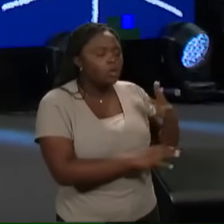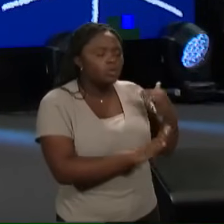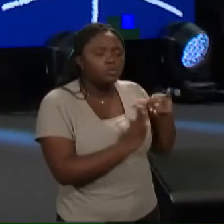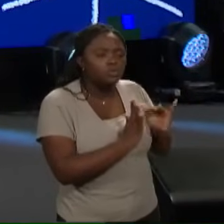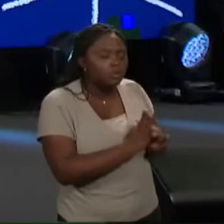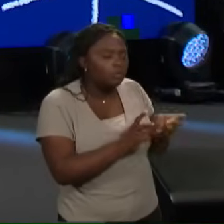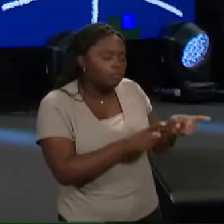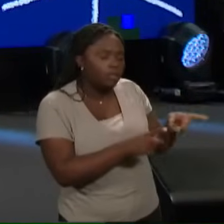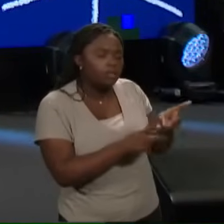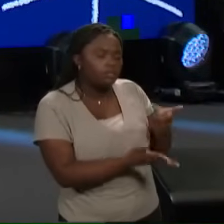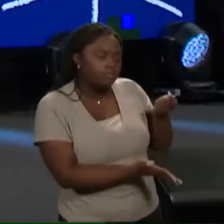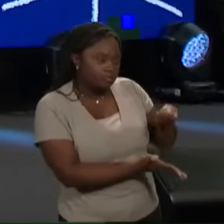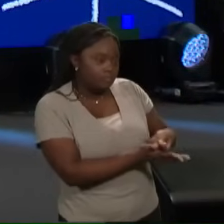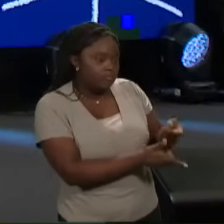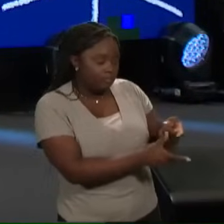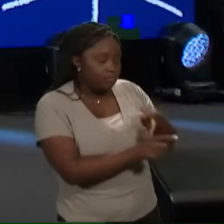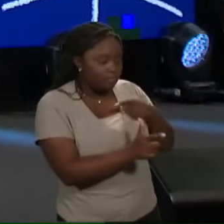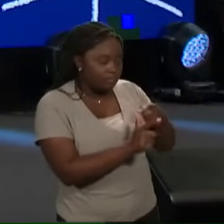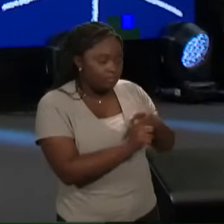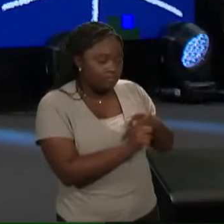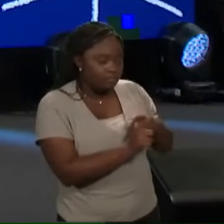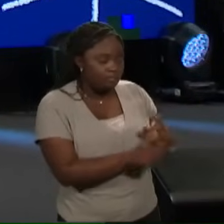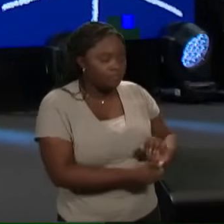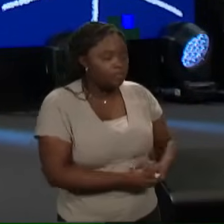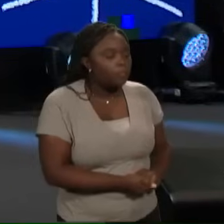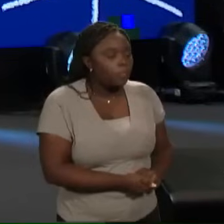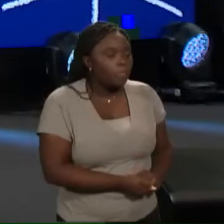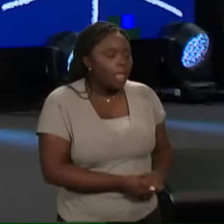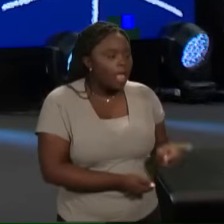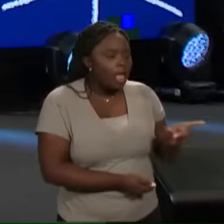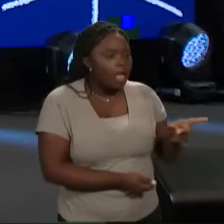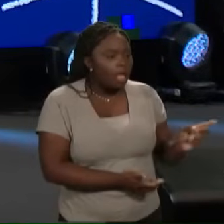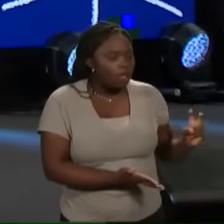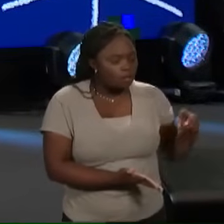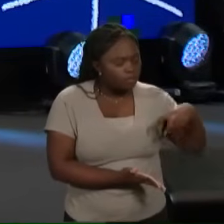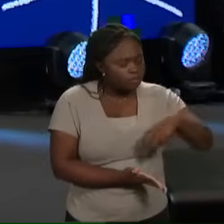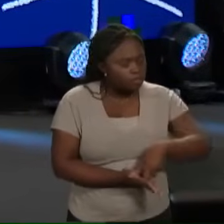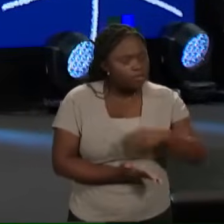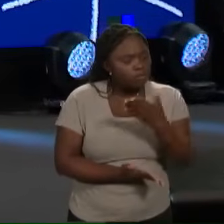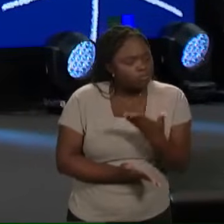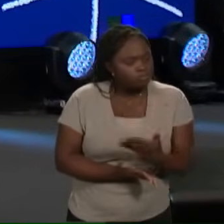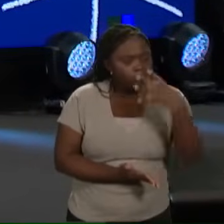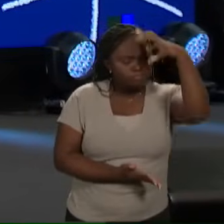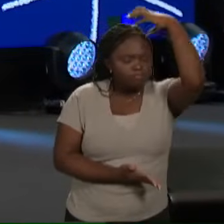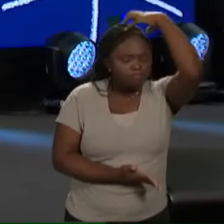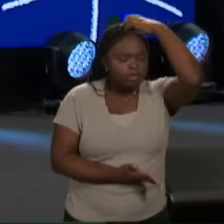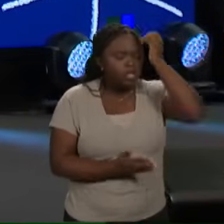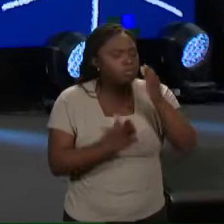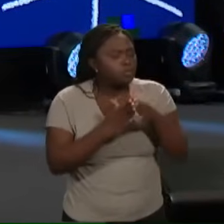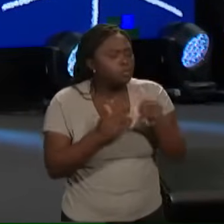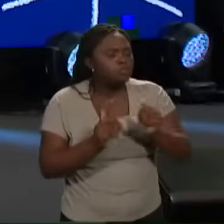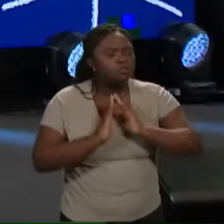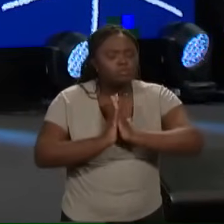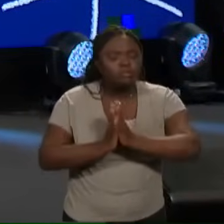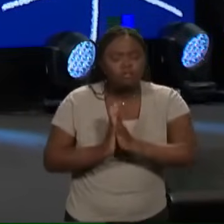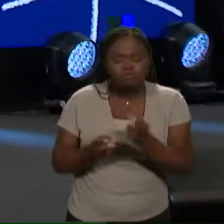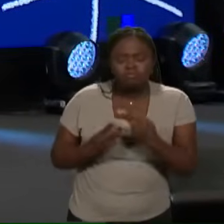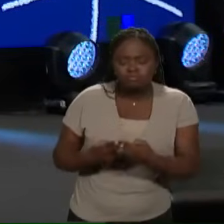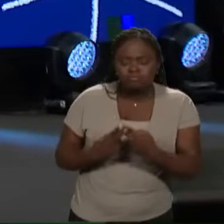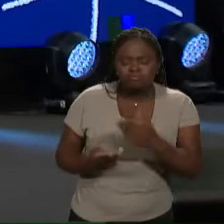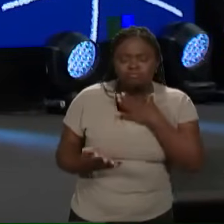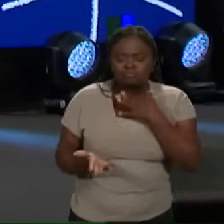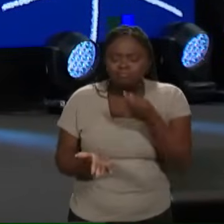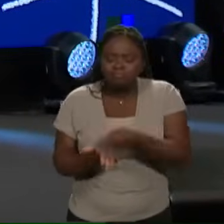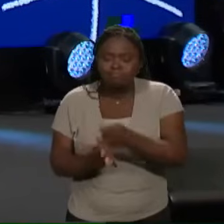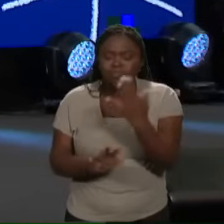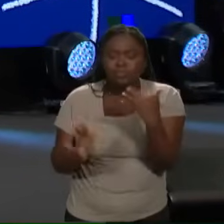fossem vendidos para pagar a dívida. O servo prostrou-se diante dele e lhe implorou: Tenha paciência comigo e eu te pagarei